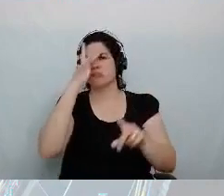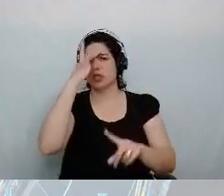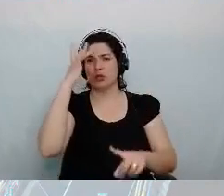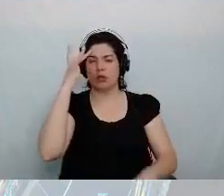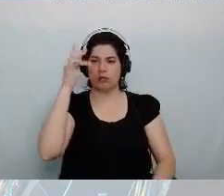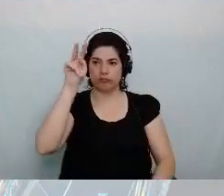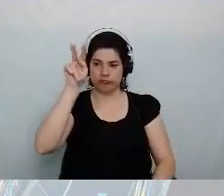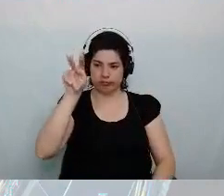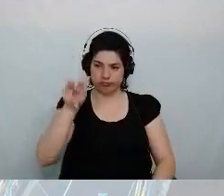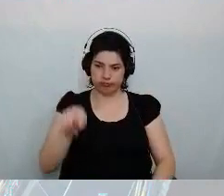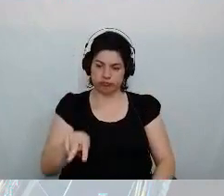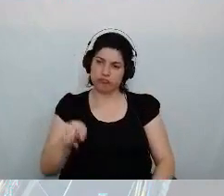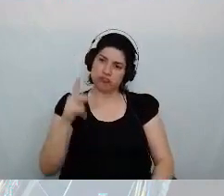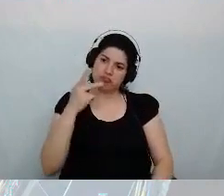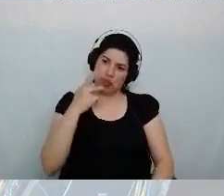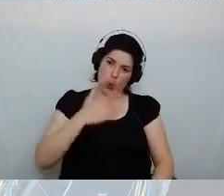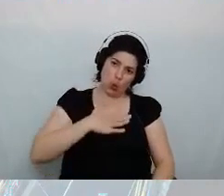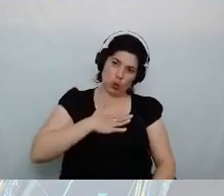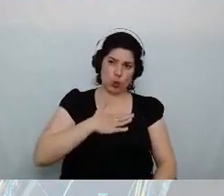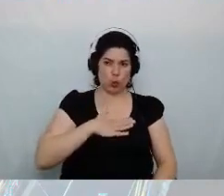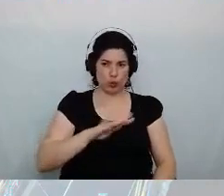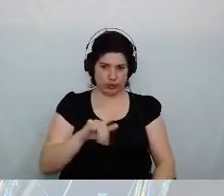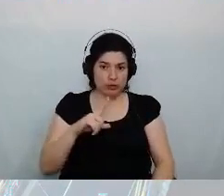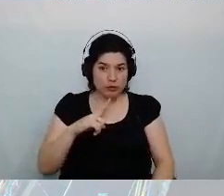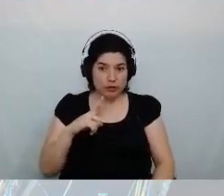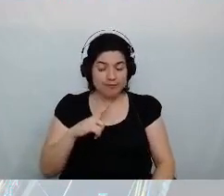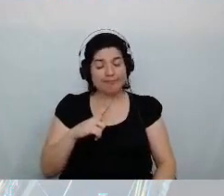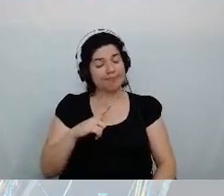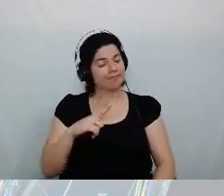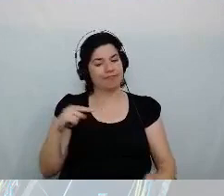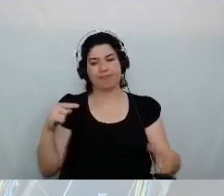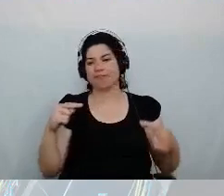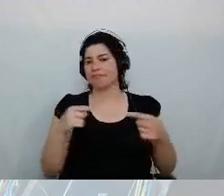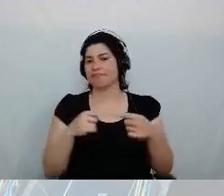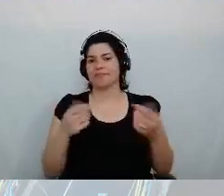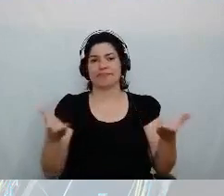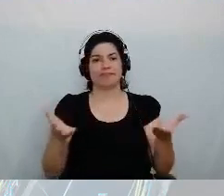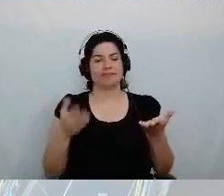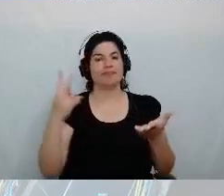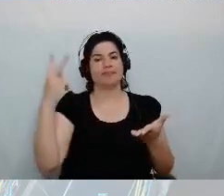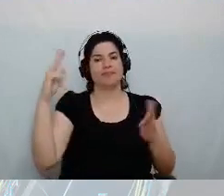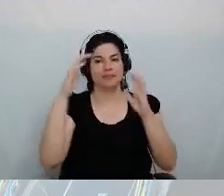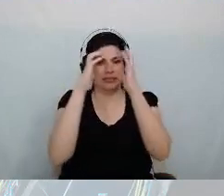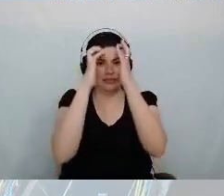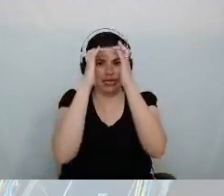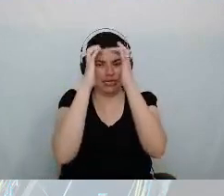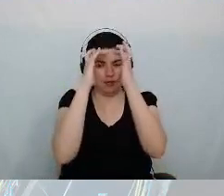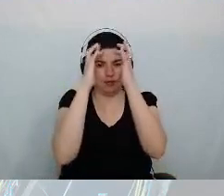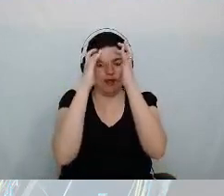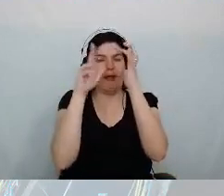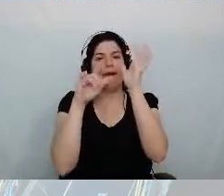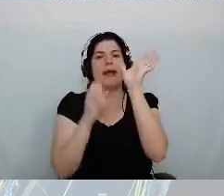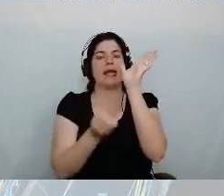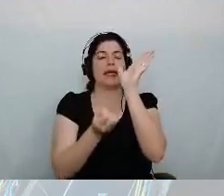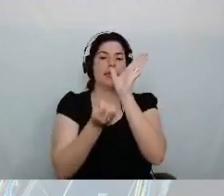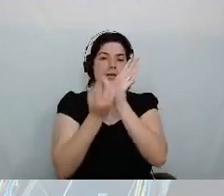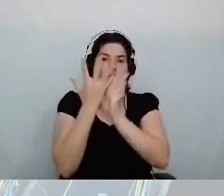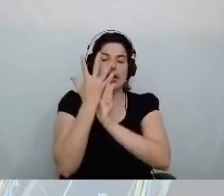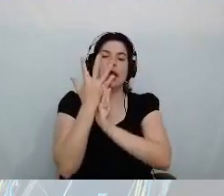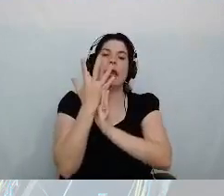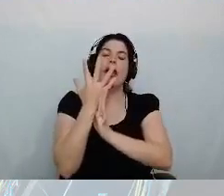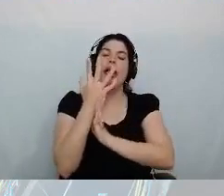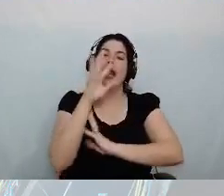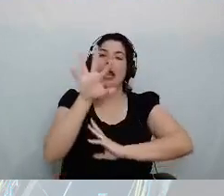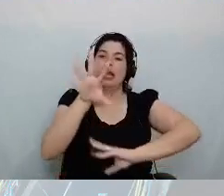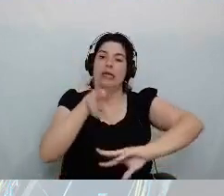negócio de você falar gostei ou não gostei? É isso aqui que está acontecendo. É o seu cérebro criando ou não rapport, né?